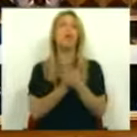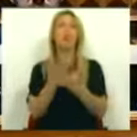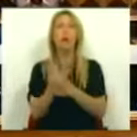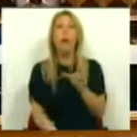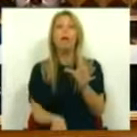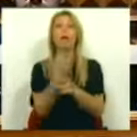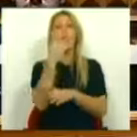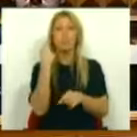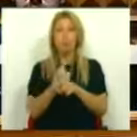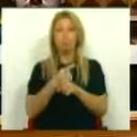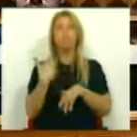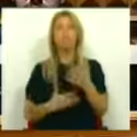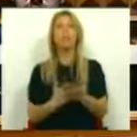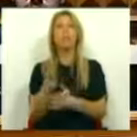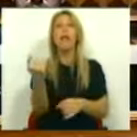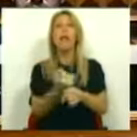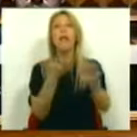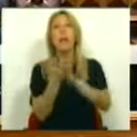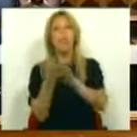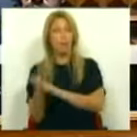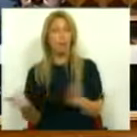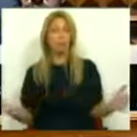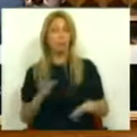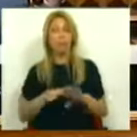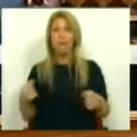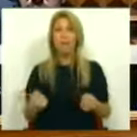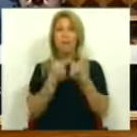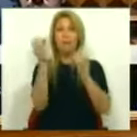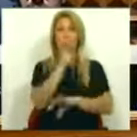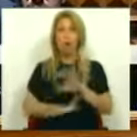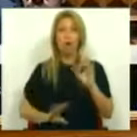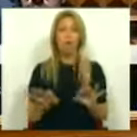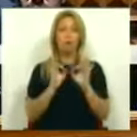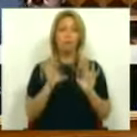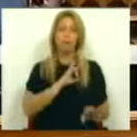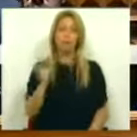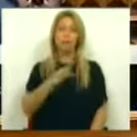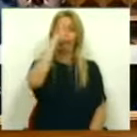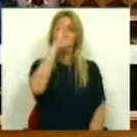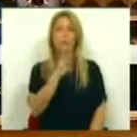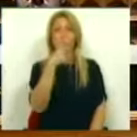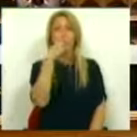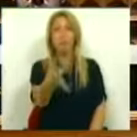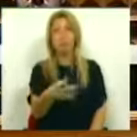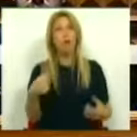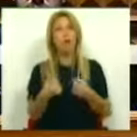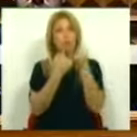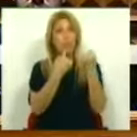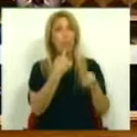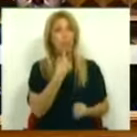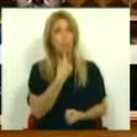e manutenção de emprego. Por isso, o desafio da Europa é, como o Sr. Primeiro-Ministro aqui bem disse, enorme.